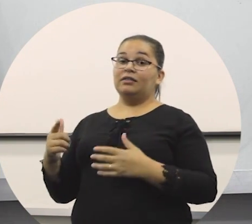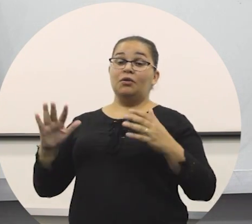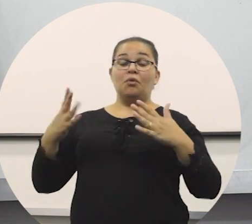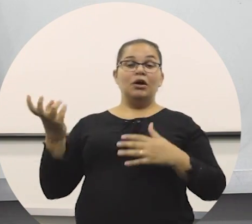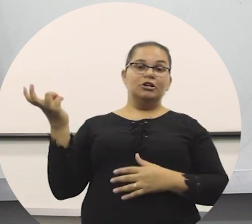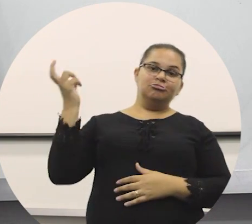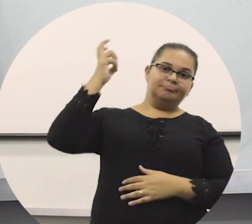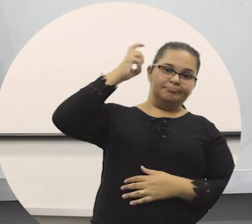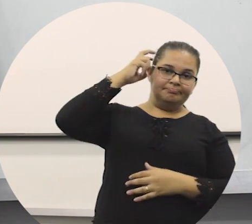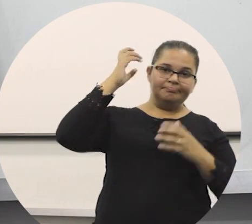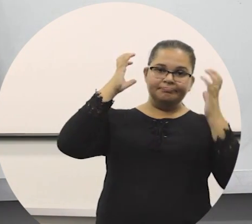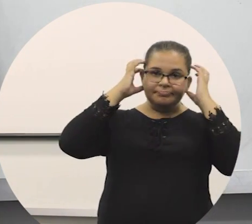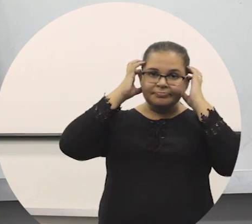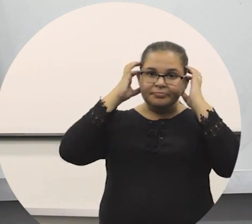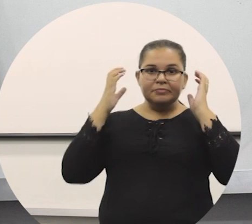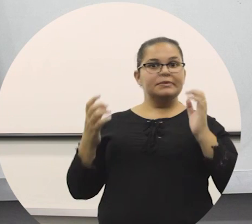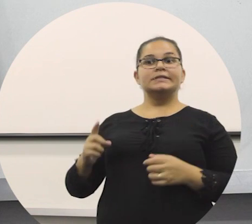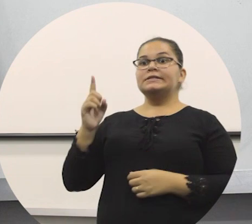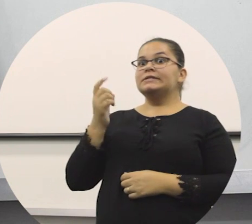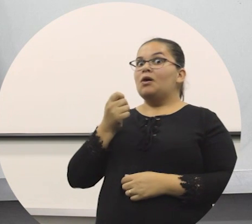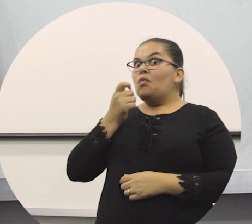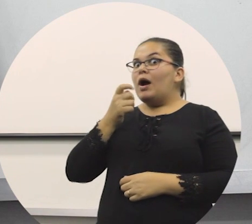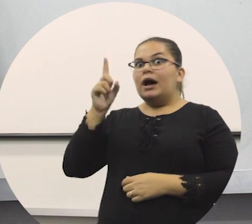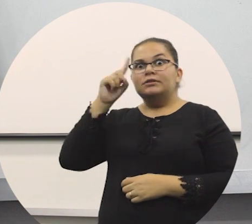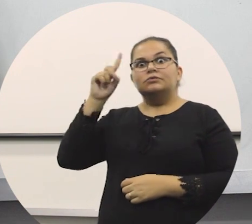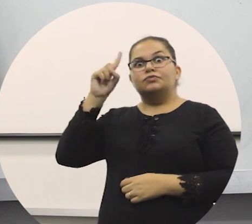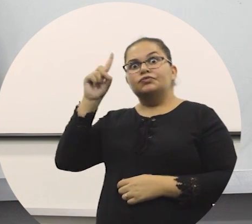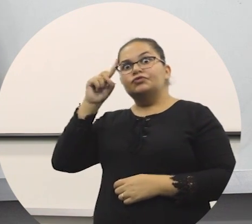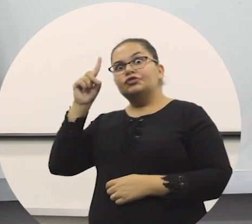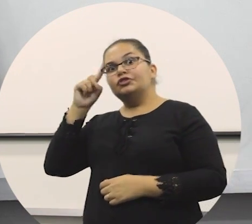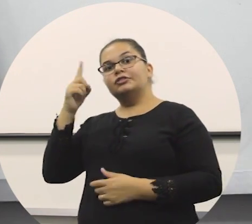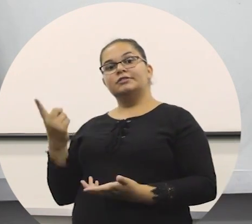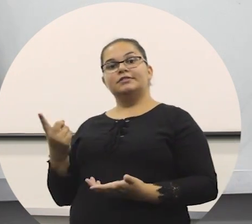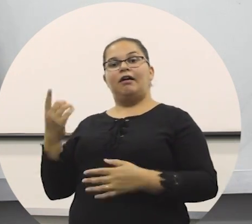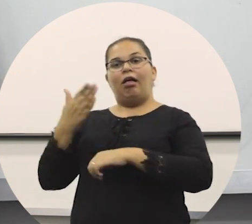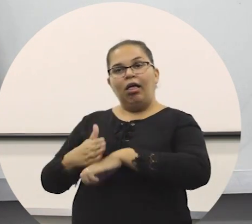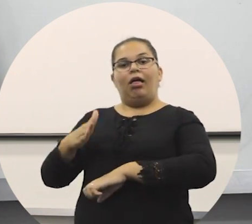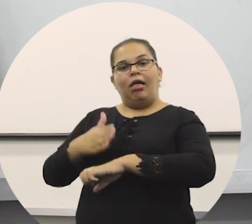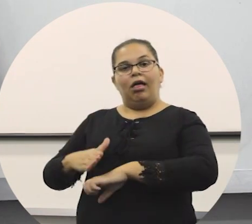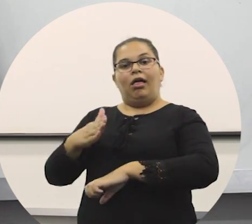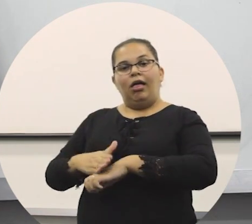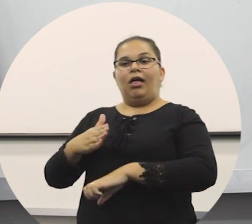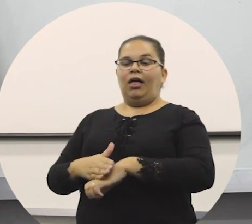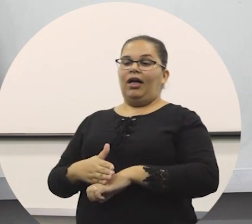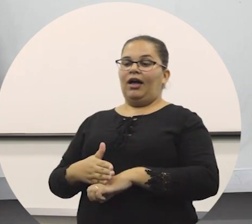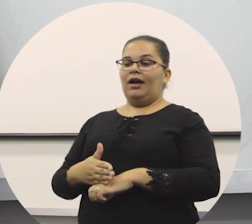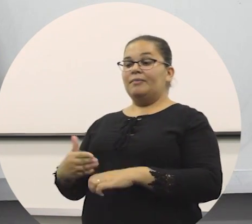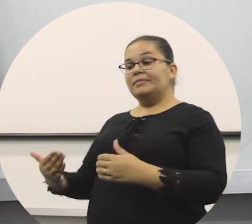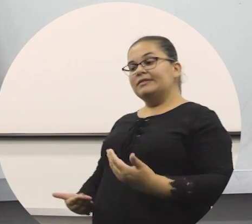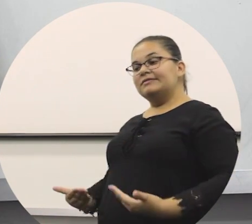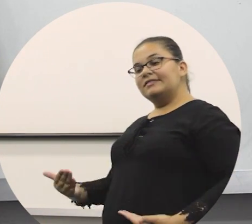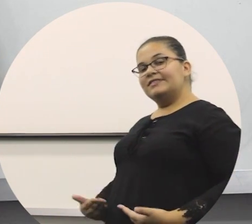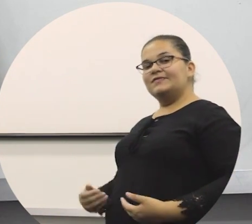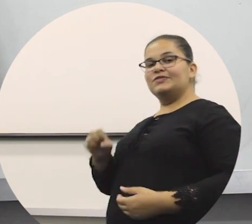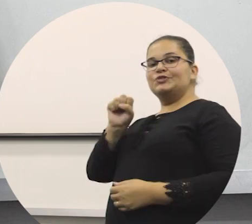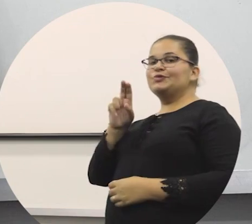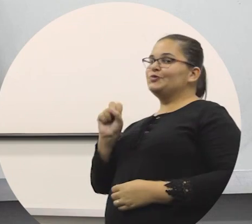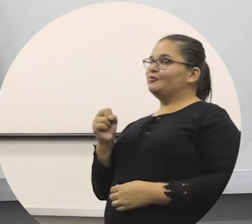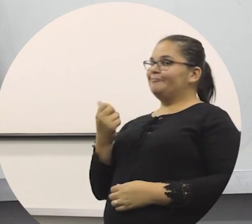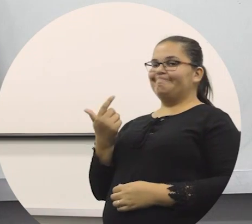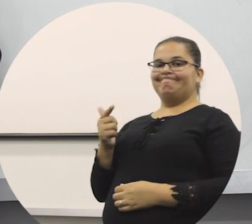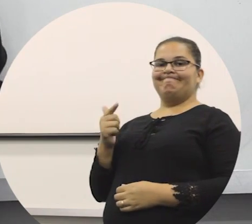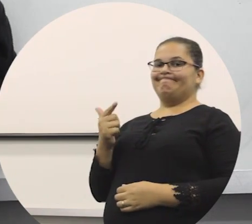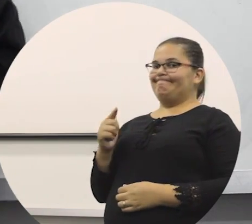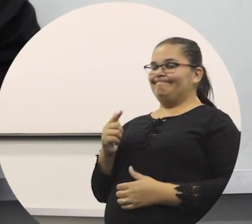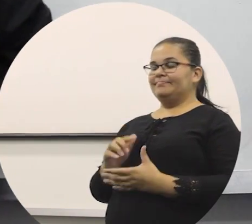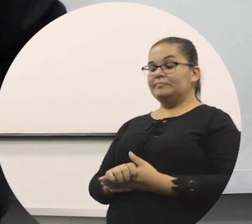coclear implica terapia quase todos os dias da semana. E não tem, o serviço não tem. Então, quem pode pagar?